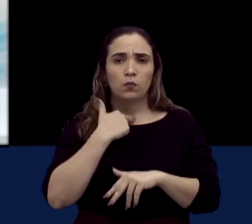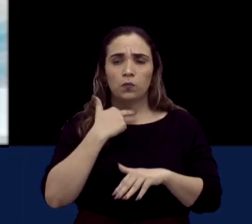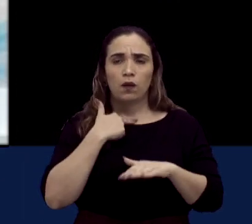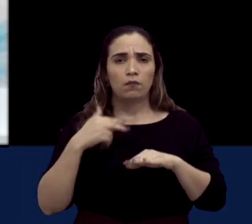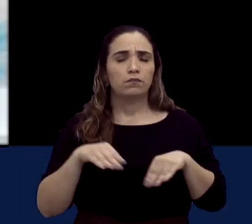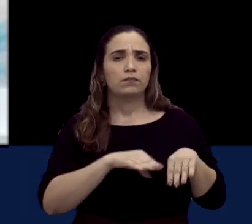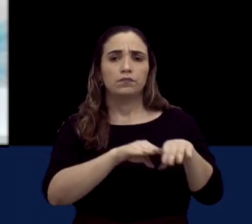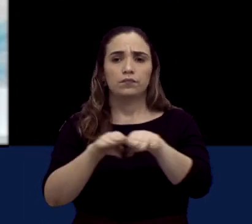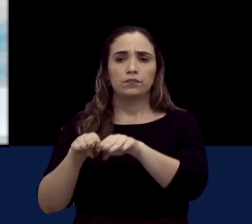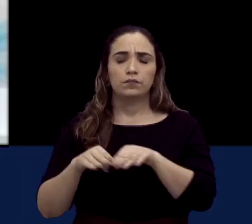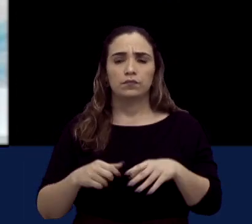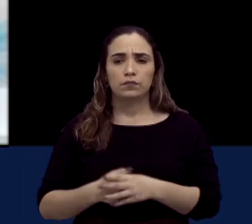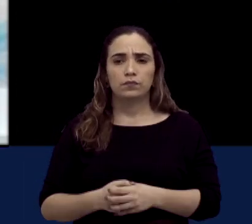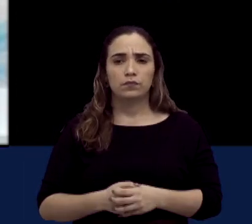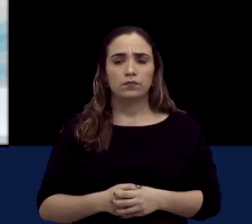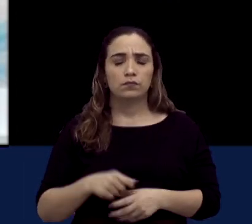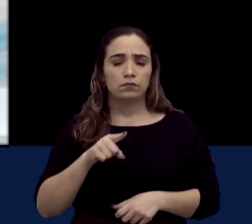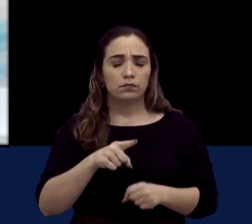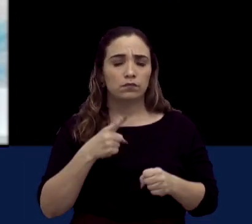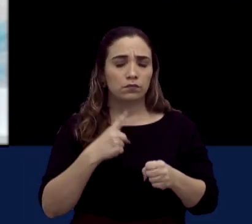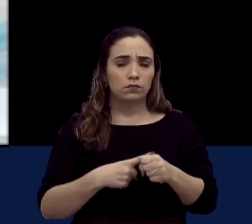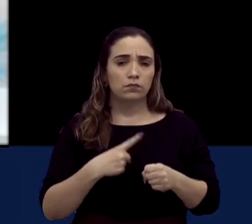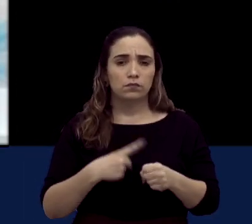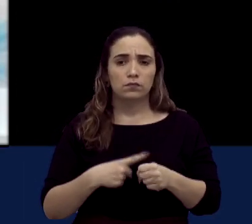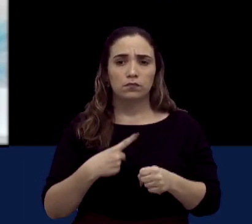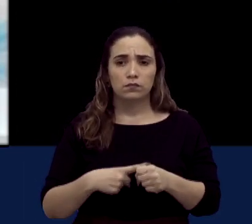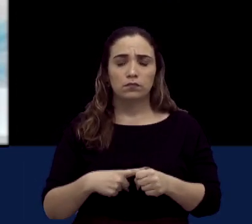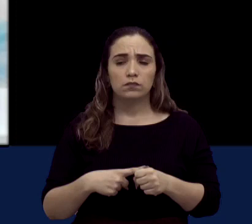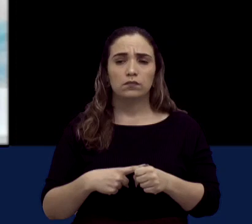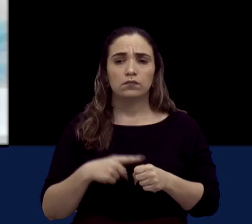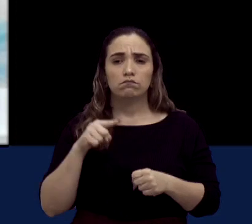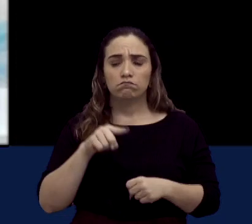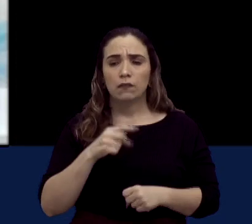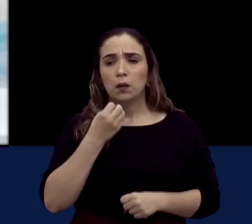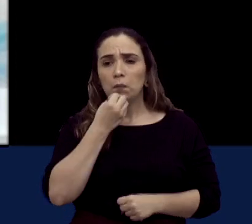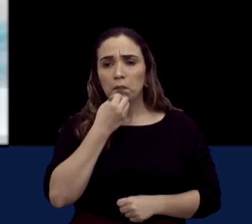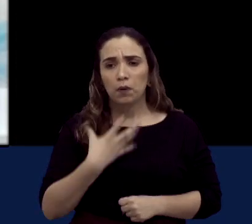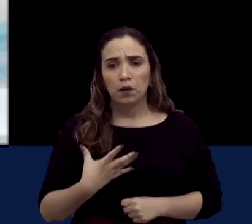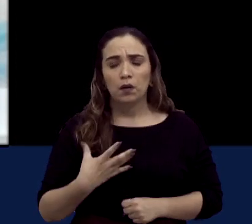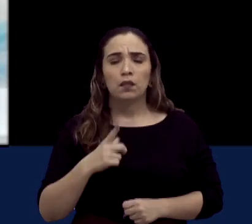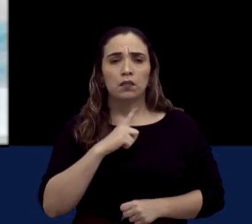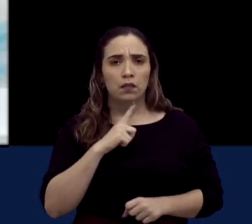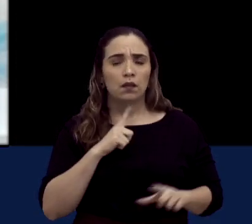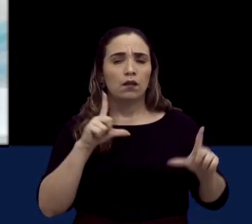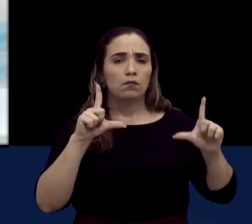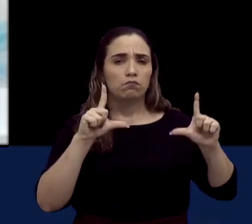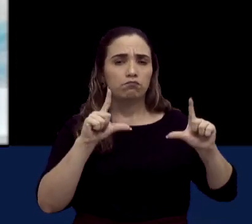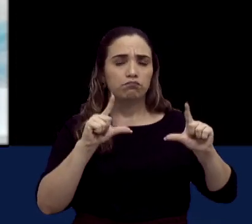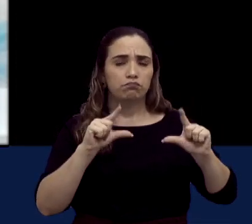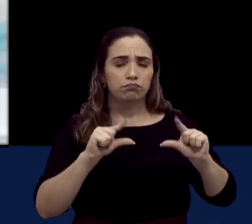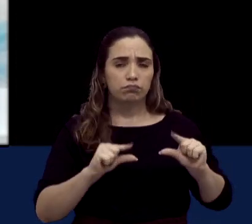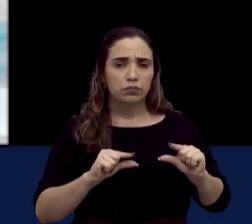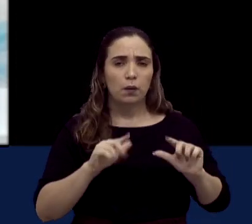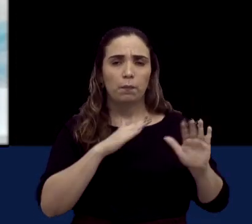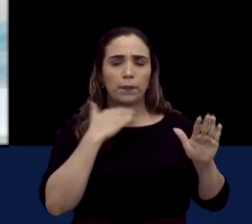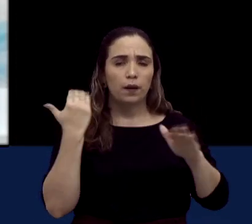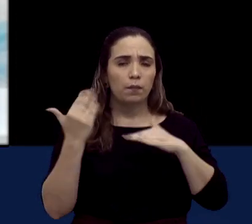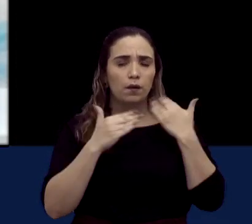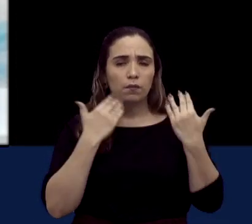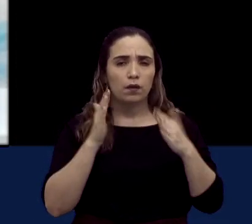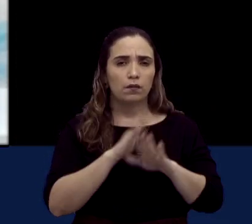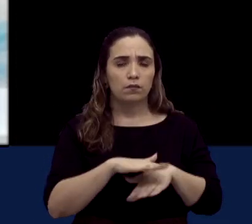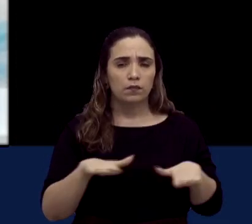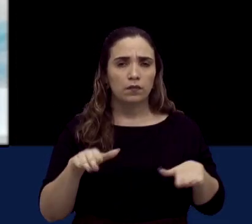Eu tenho um território aqui que basta, assim, que está bem, que já está dentro da meta estipulada de